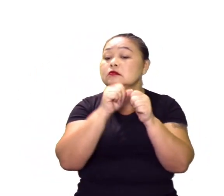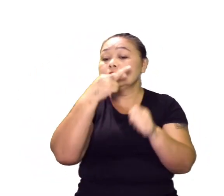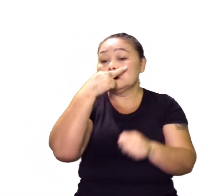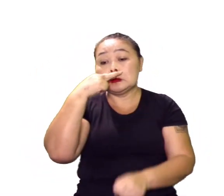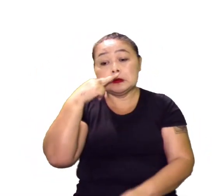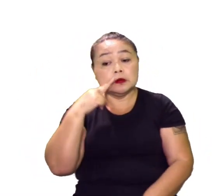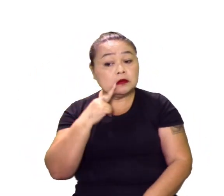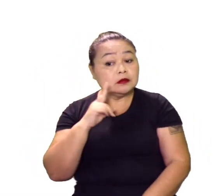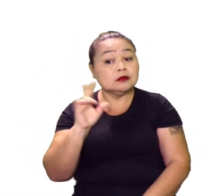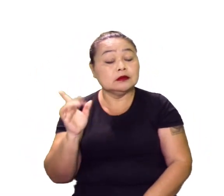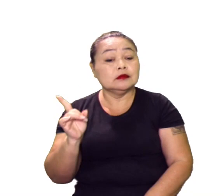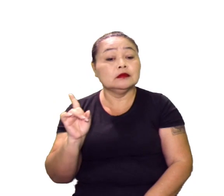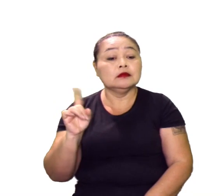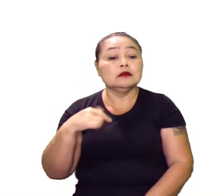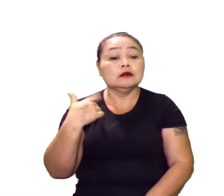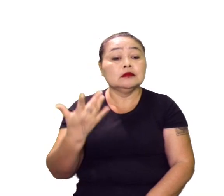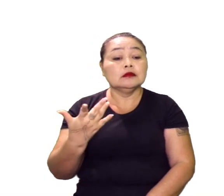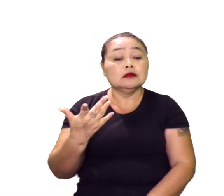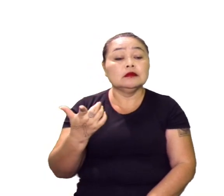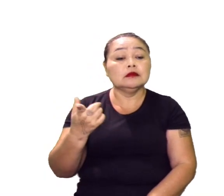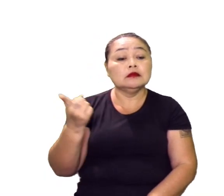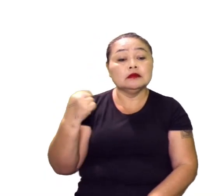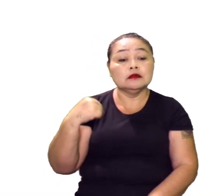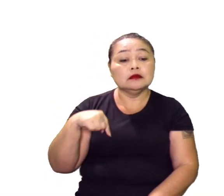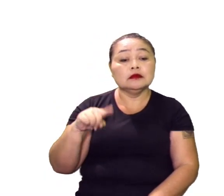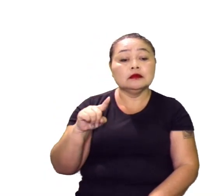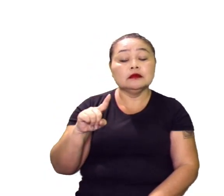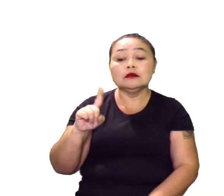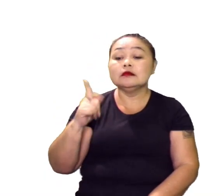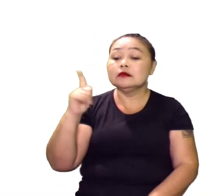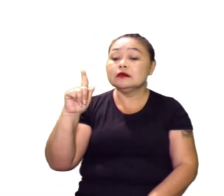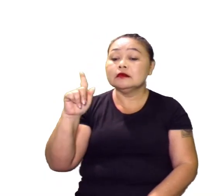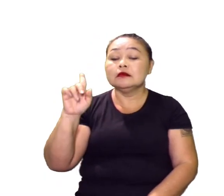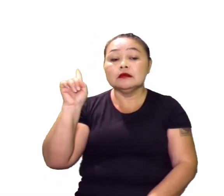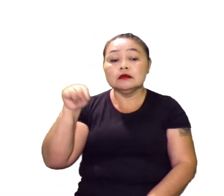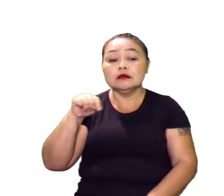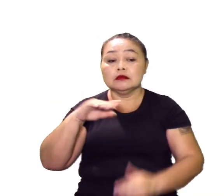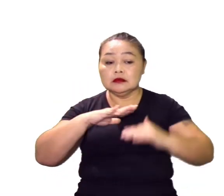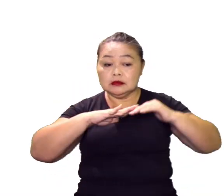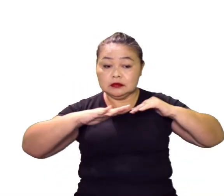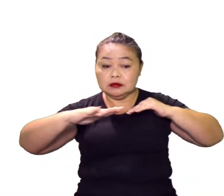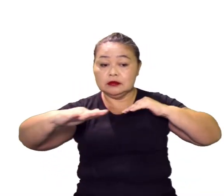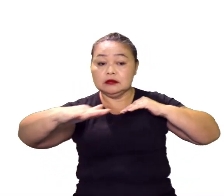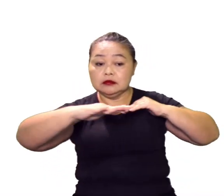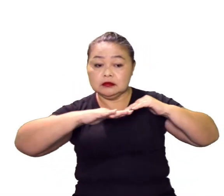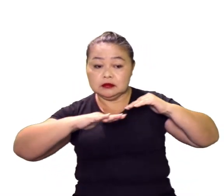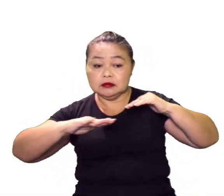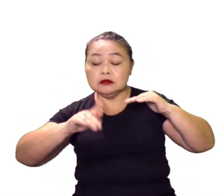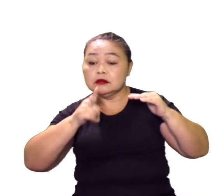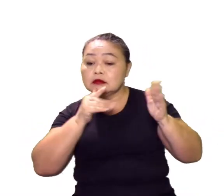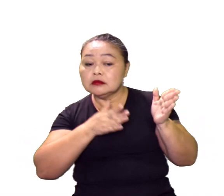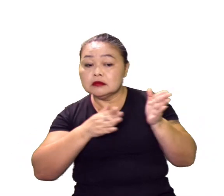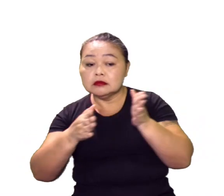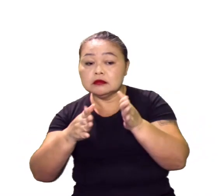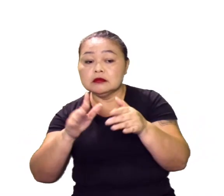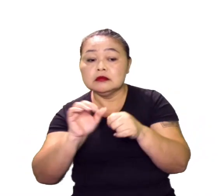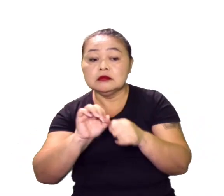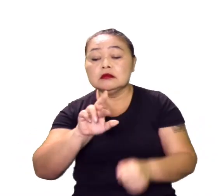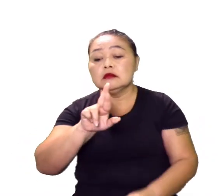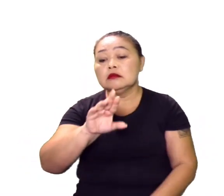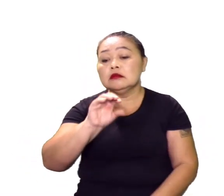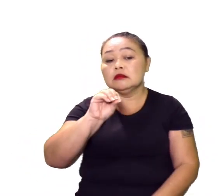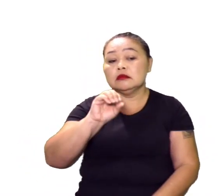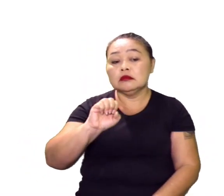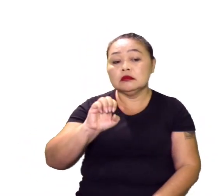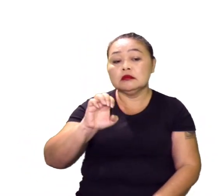Marechal Rondon. É isso? E agora, voltando para a nossa geografia, essa região aí do Planalto do Rio Roosevelt, ele é um